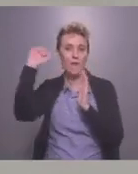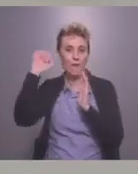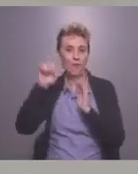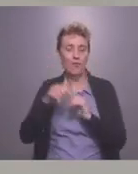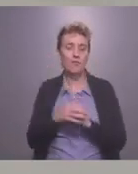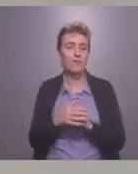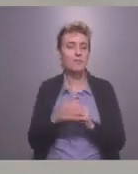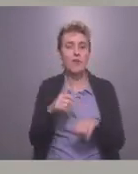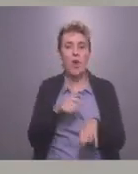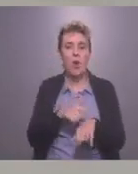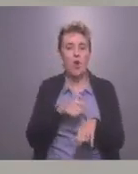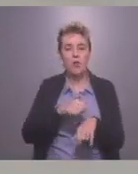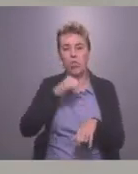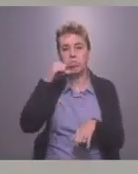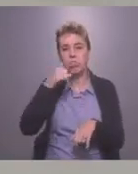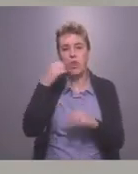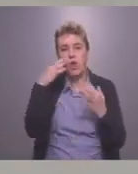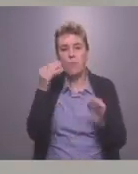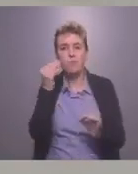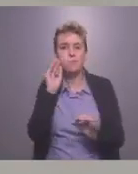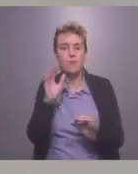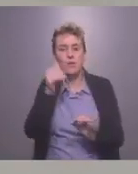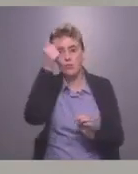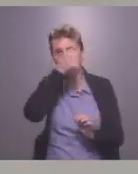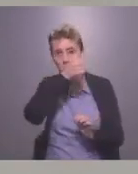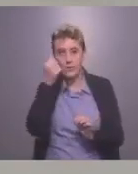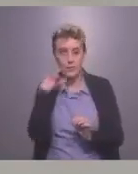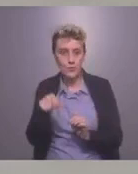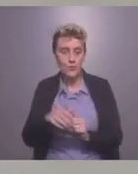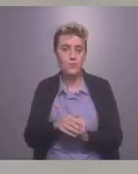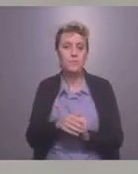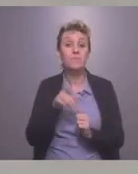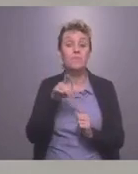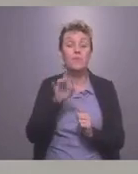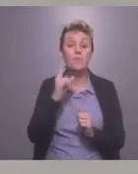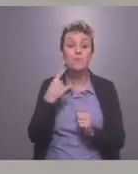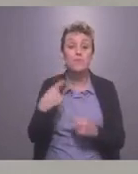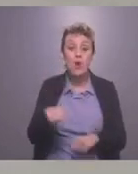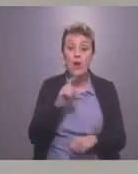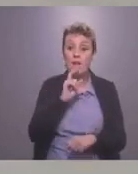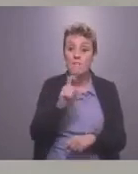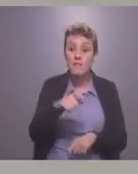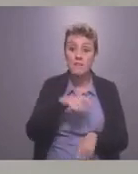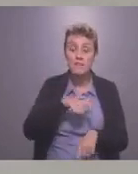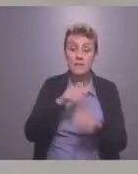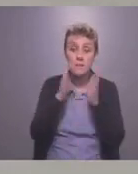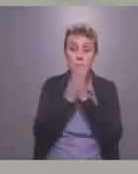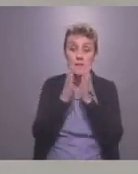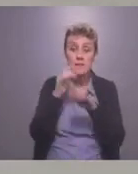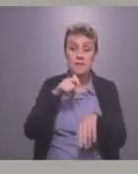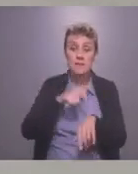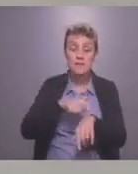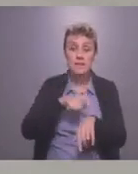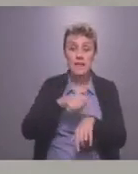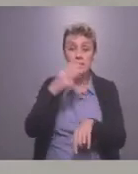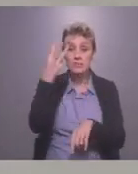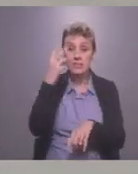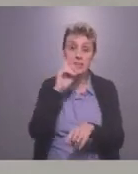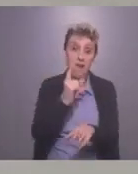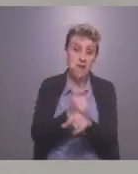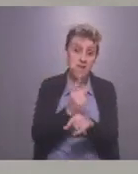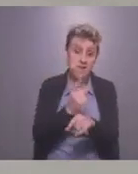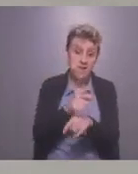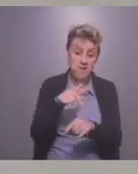os horários habituais do domingo. Chamamos a atenção para a missa das 15 horas, que é celebrada aqui